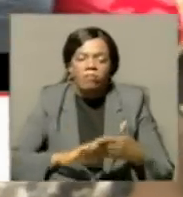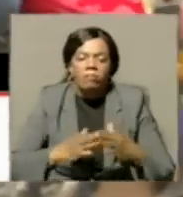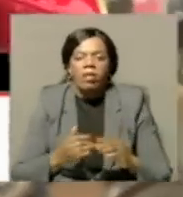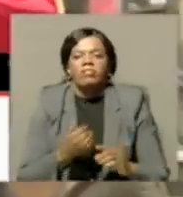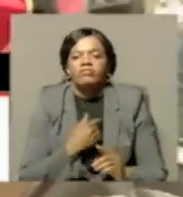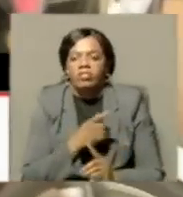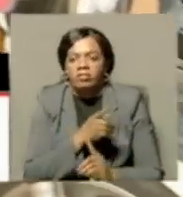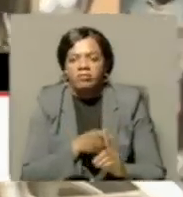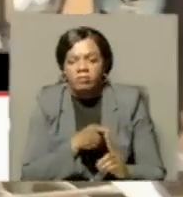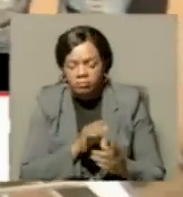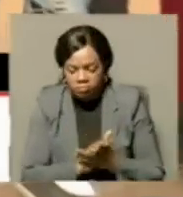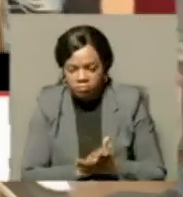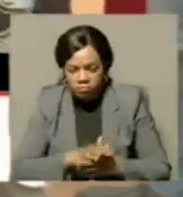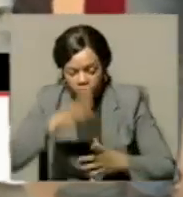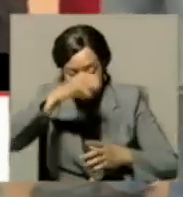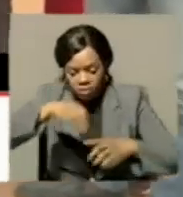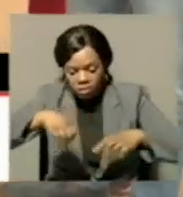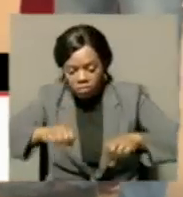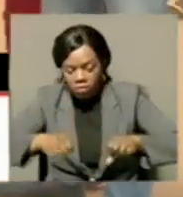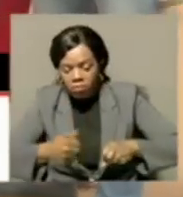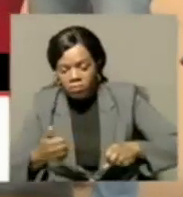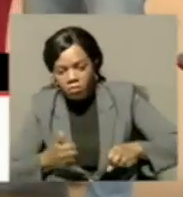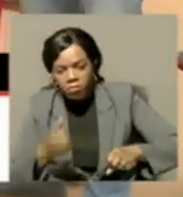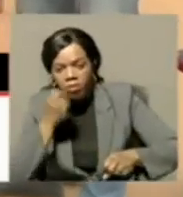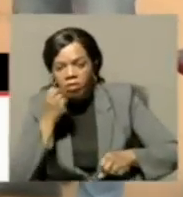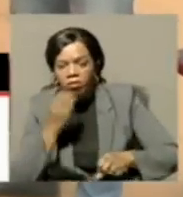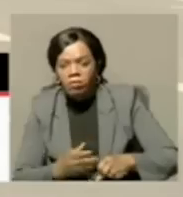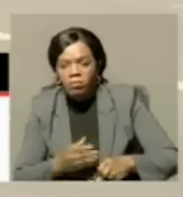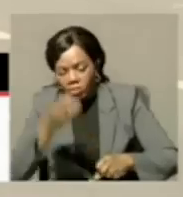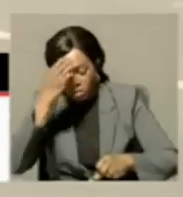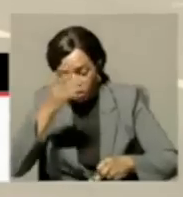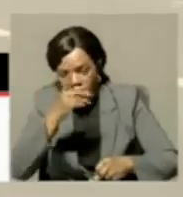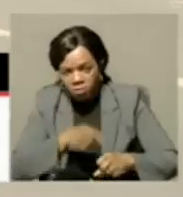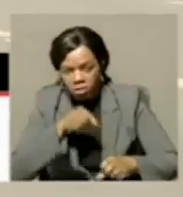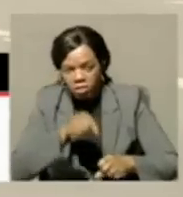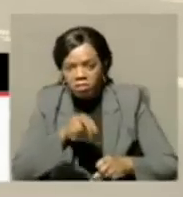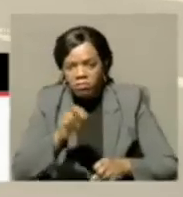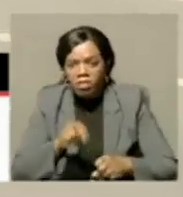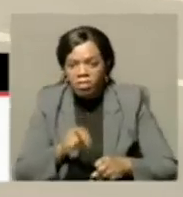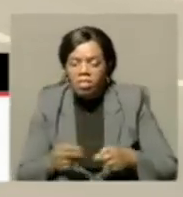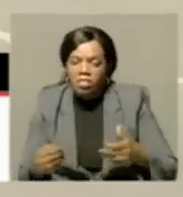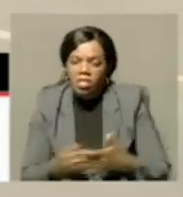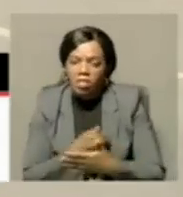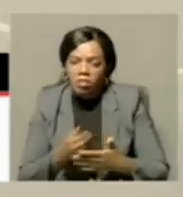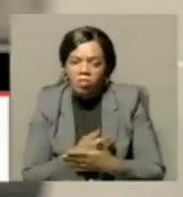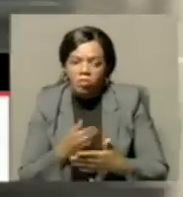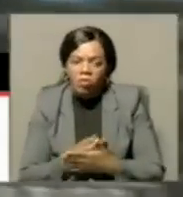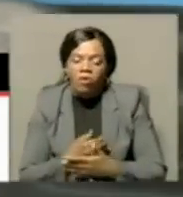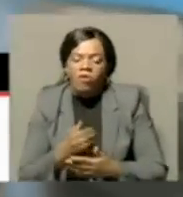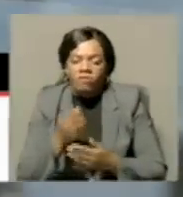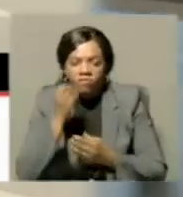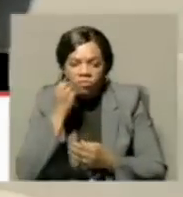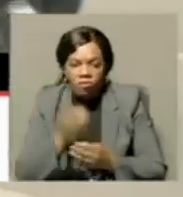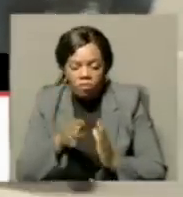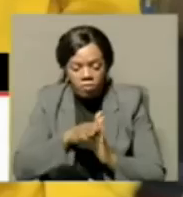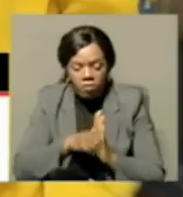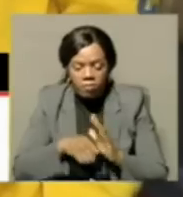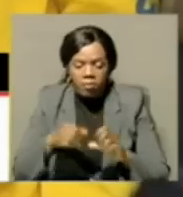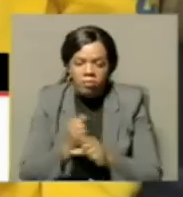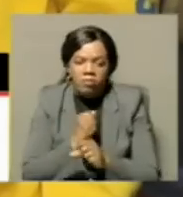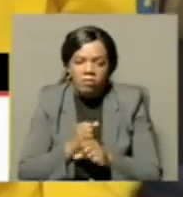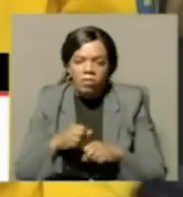mototaxistas reconhecem que a medida requer novas estratégias para continuarem a exercer a atividade comercial. Mas